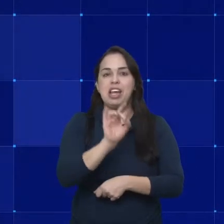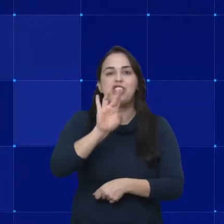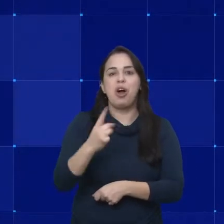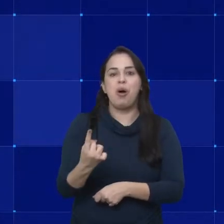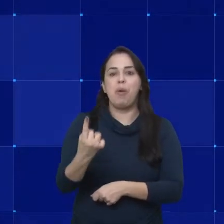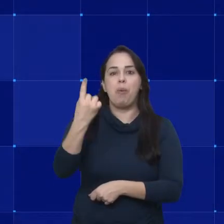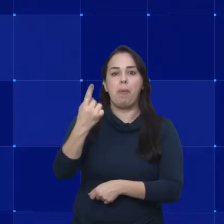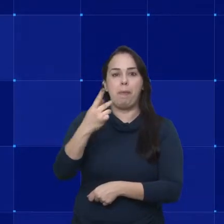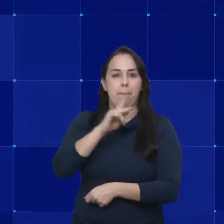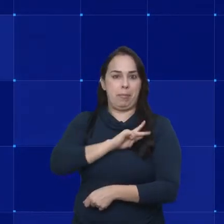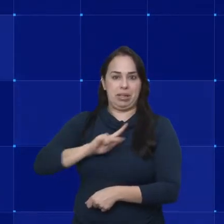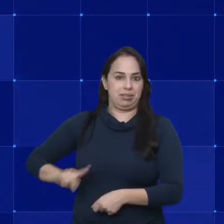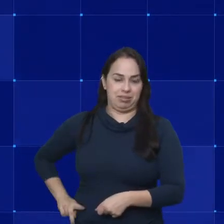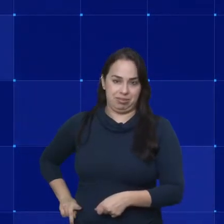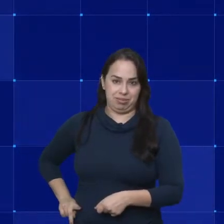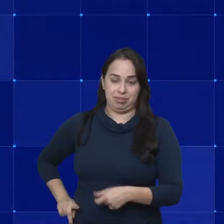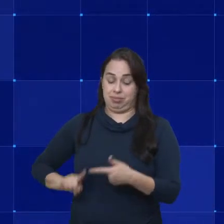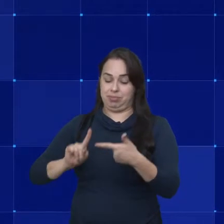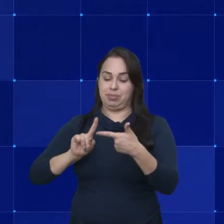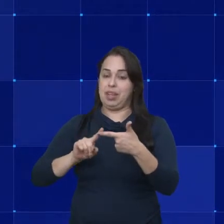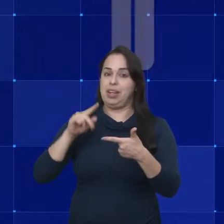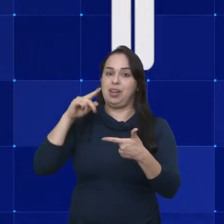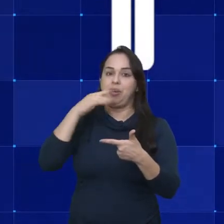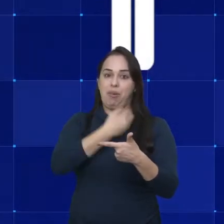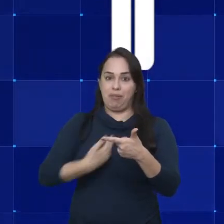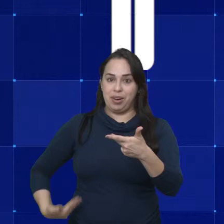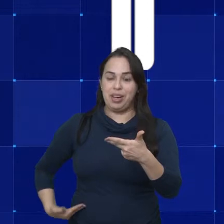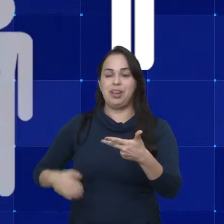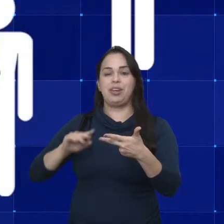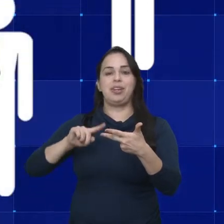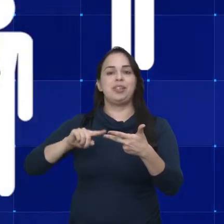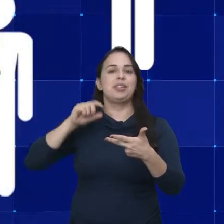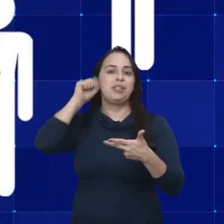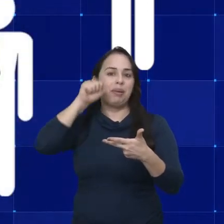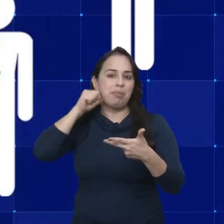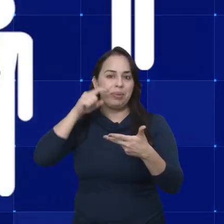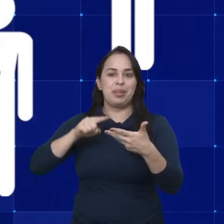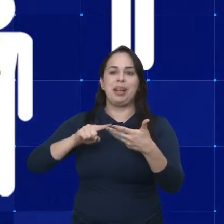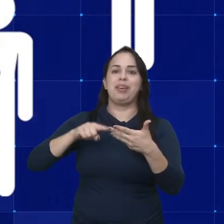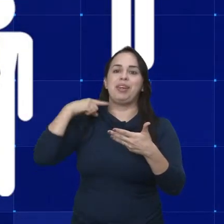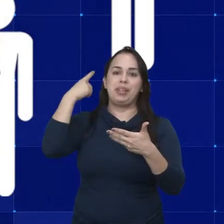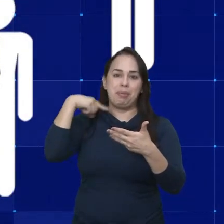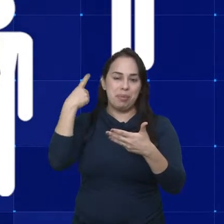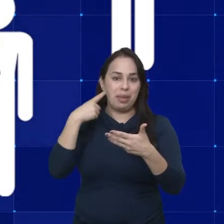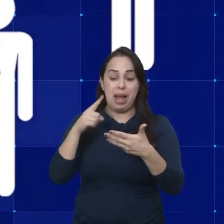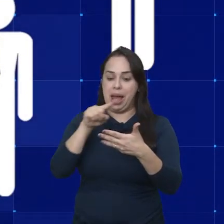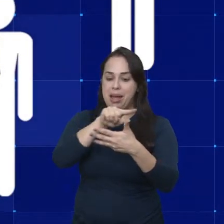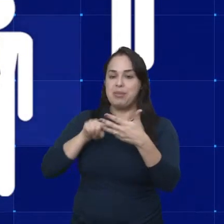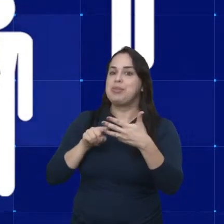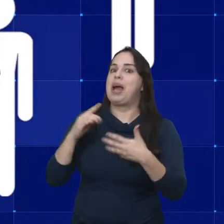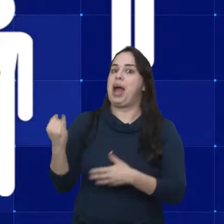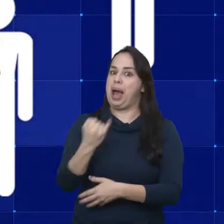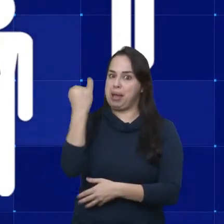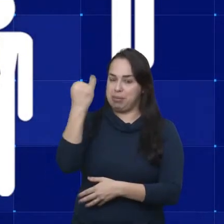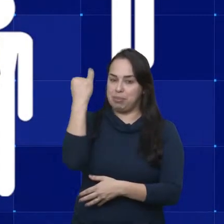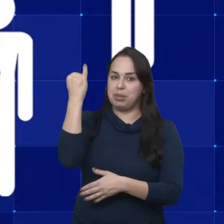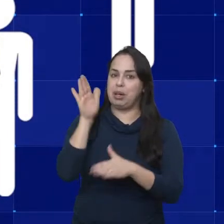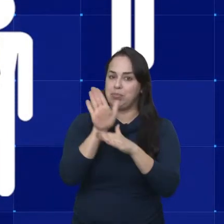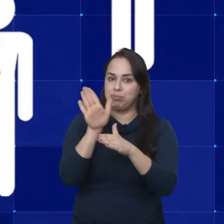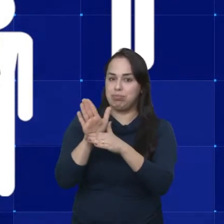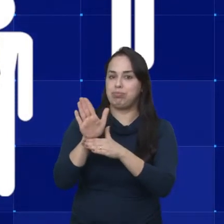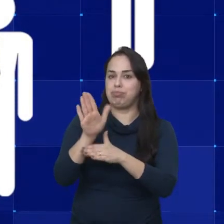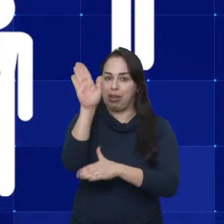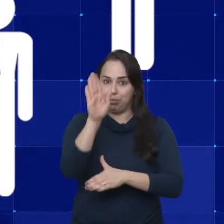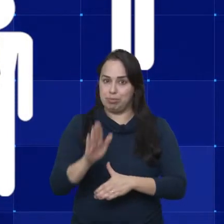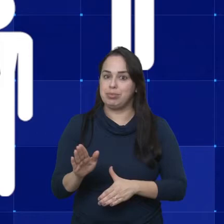faz só com a figura do presidente. Governadores, deputados e senadores também são fundamentais para a construção da gestão